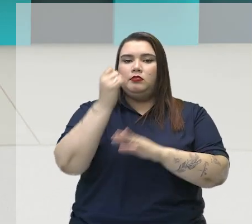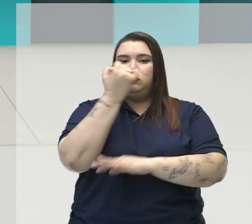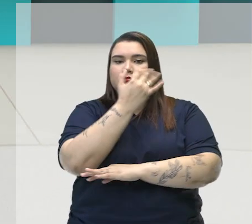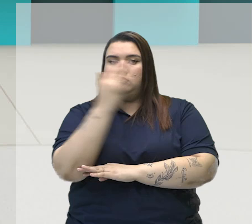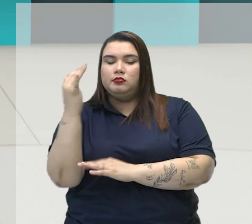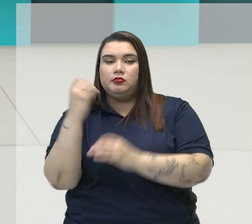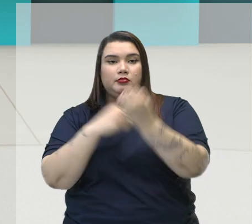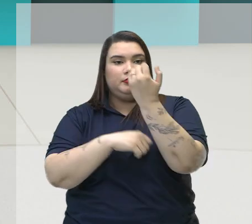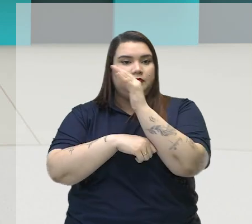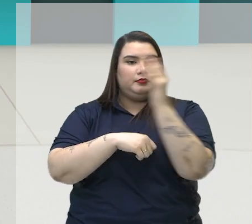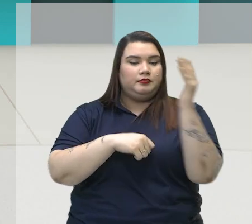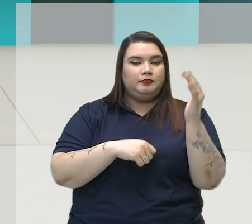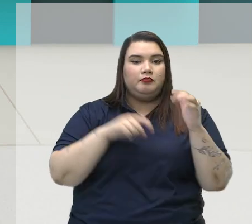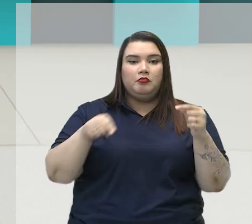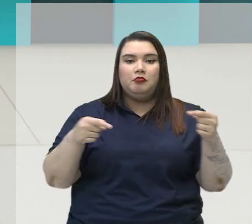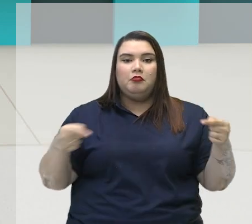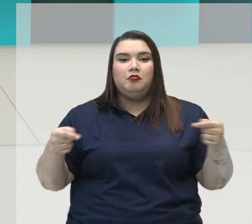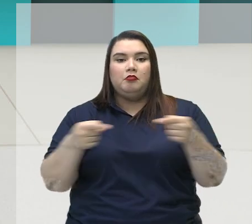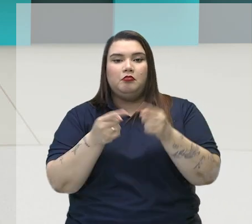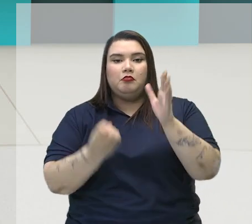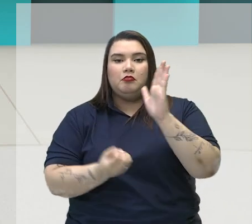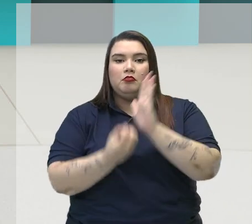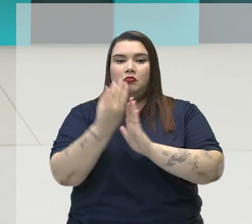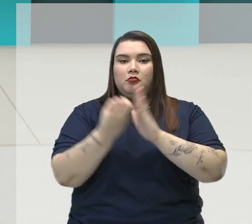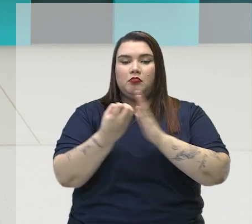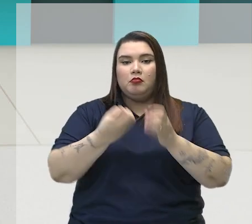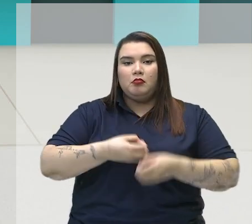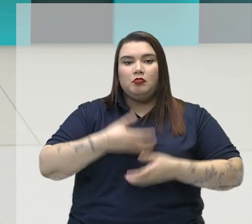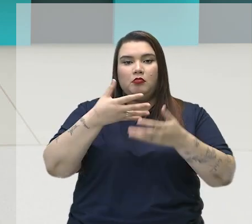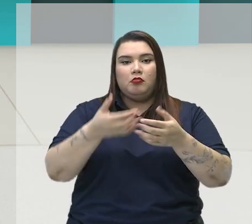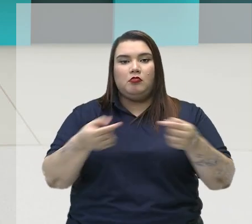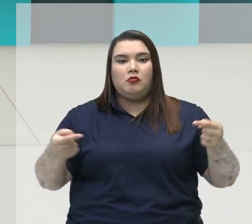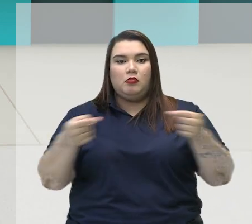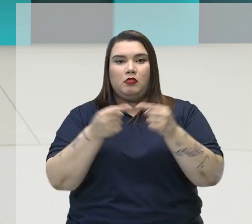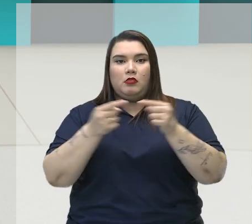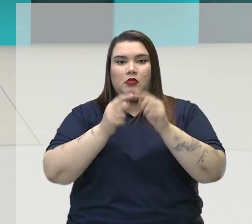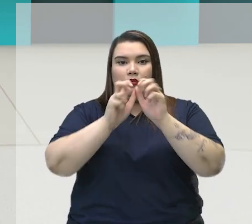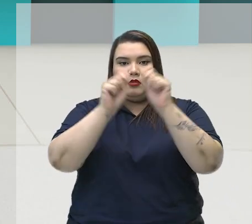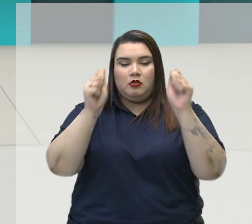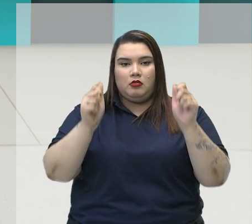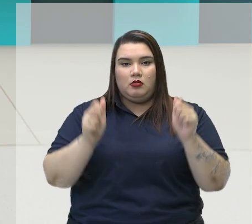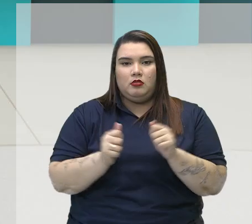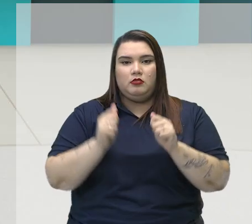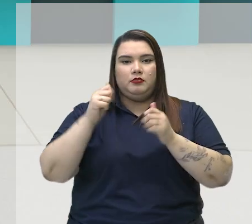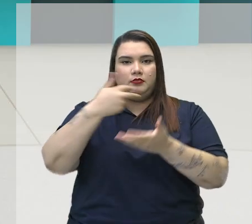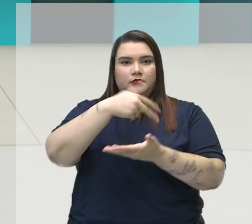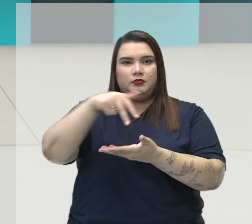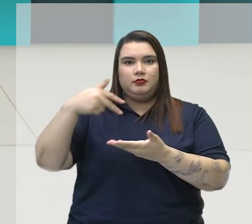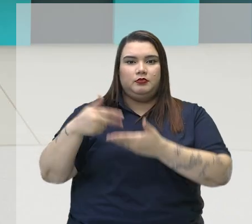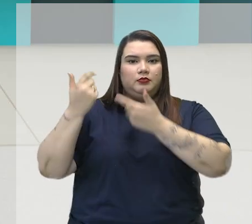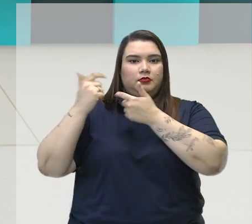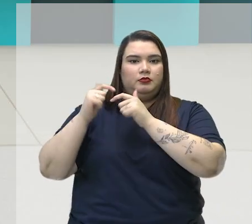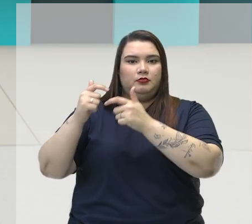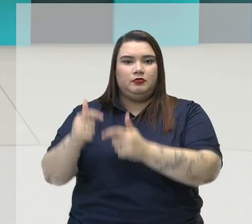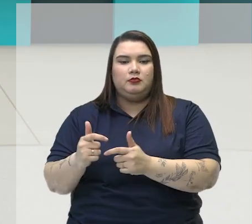da floresta. Essa produção se expressa por meio de artesanato, das danças tradicionais, da